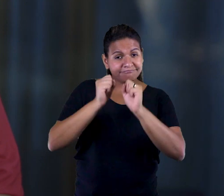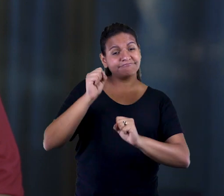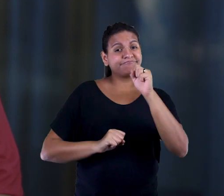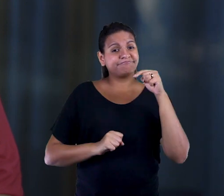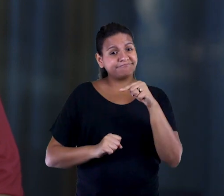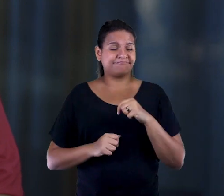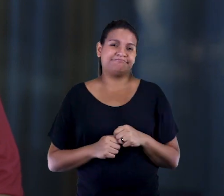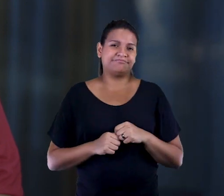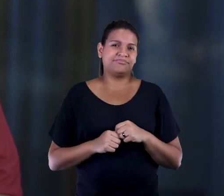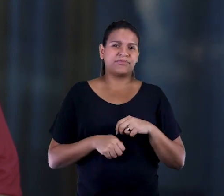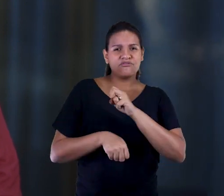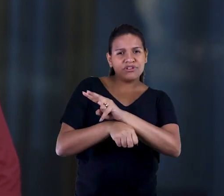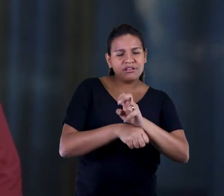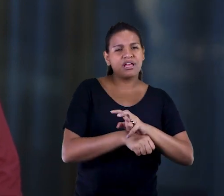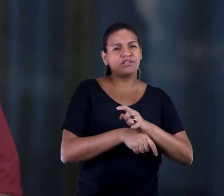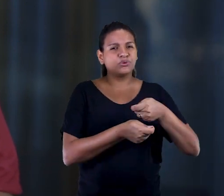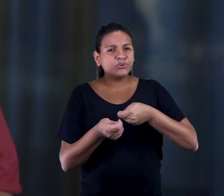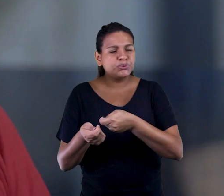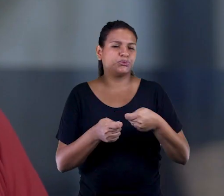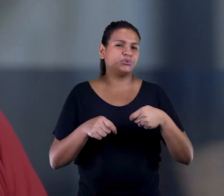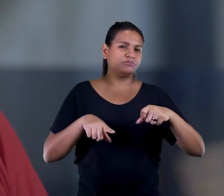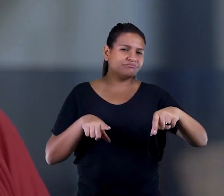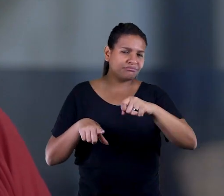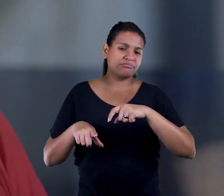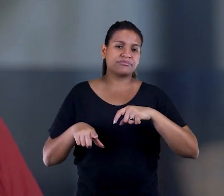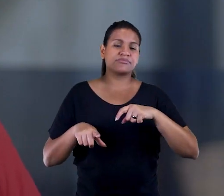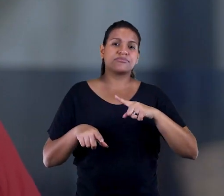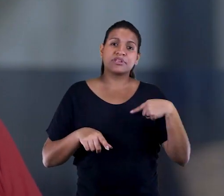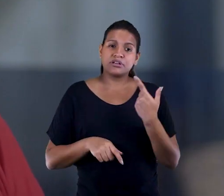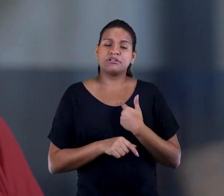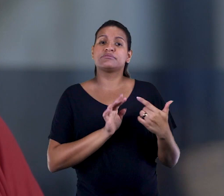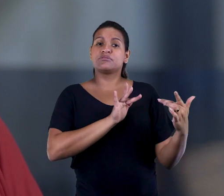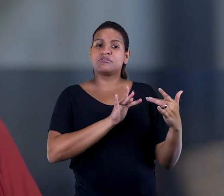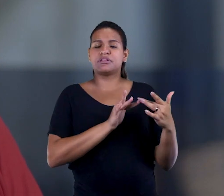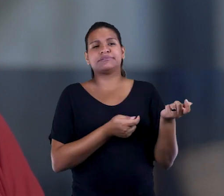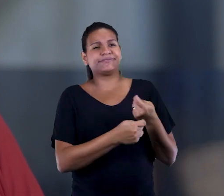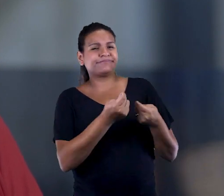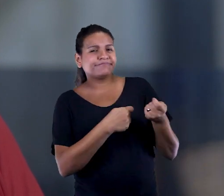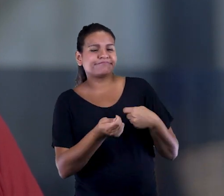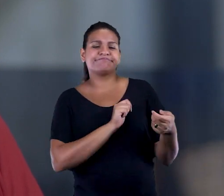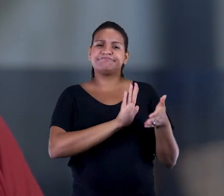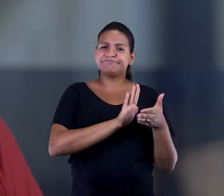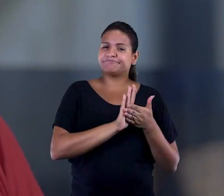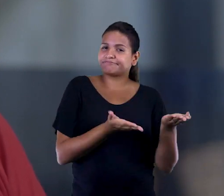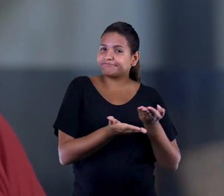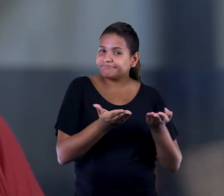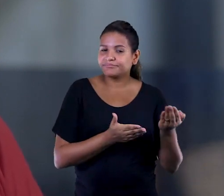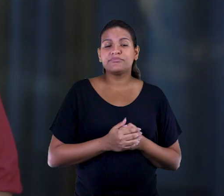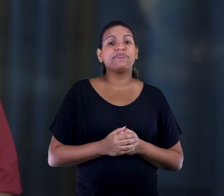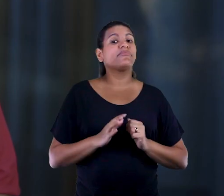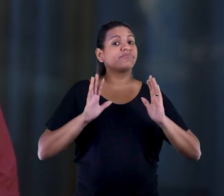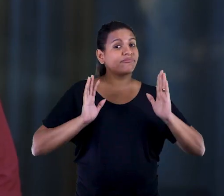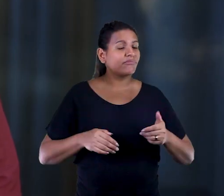químicos, de produtos agropecuários, fizemos negociações, entramos em contato de forma mais